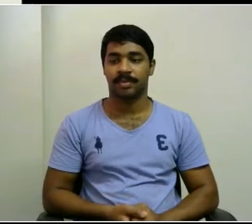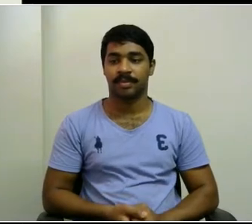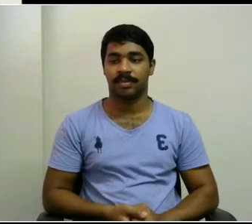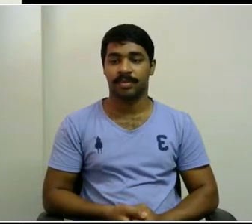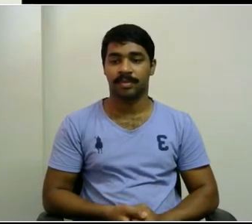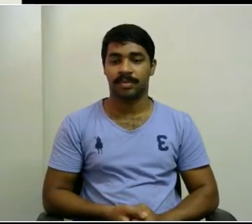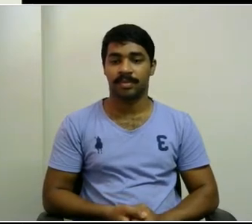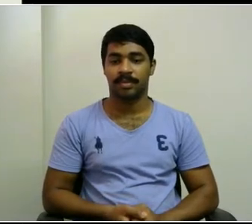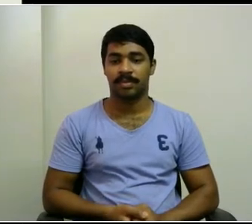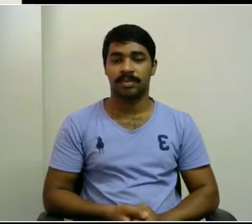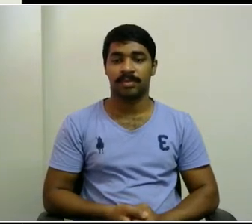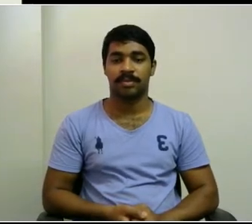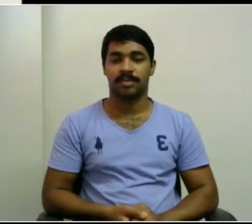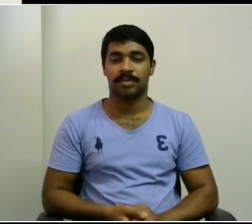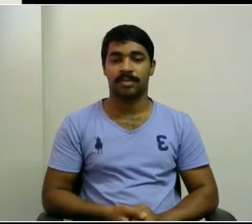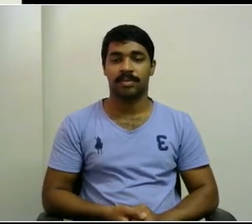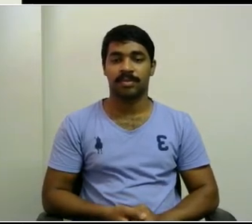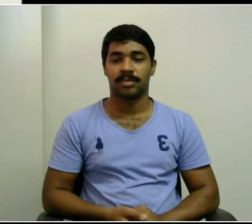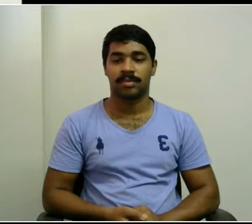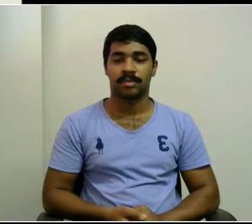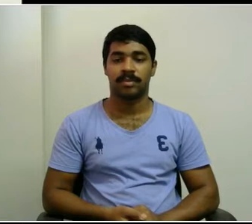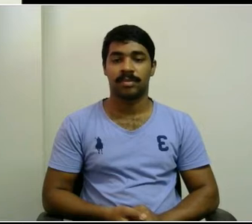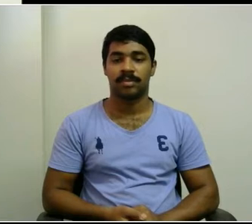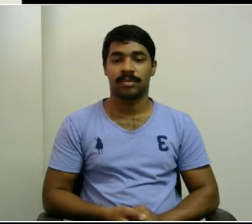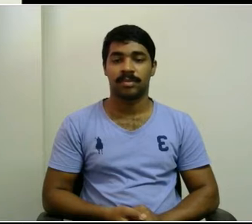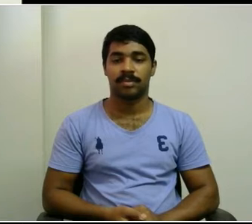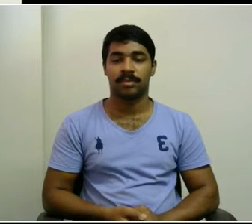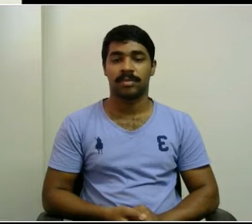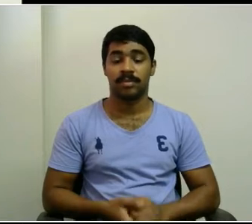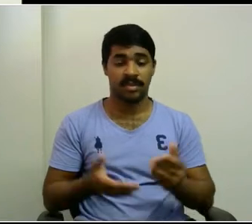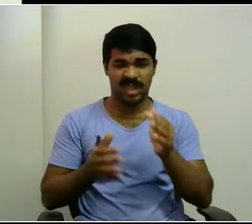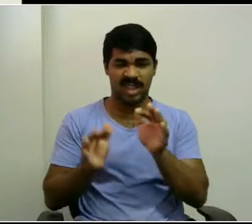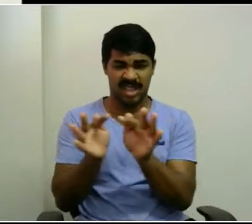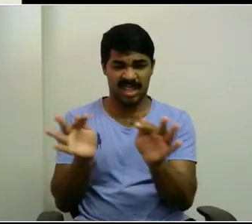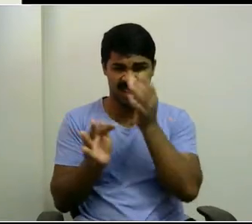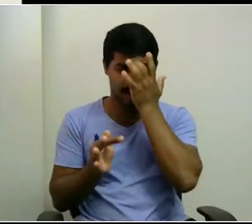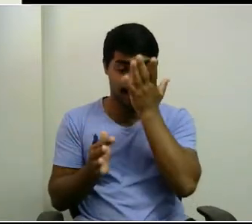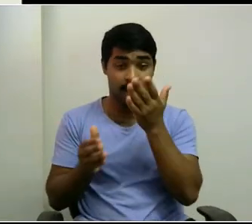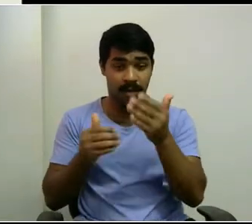Muito simples, vamos avançar um pouquinho mais agora, para ver uns exemplos que vão ficando um pouquinho mais difíceis.